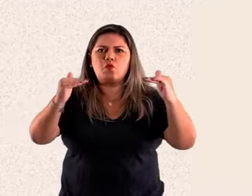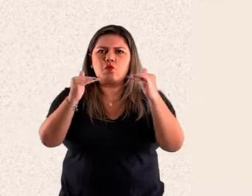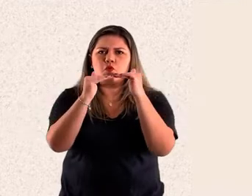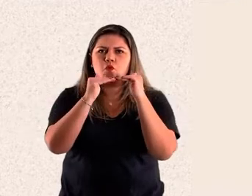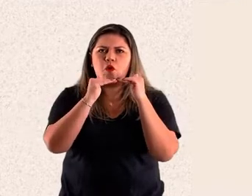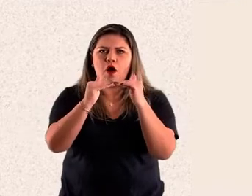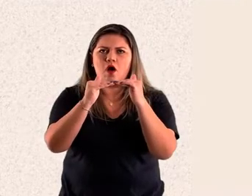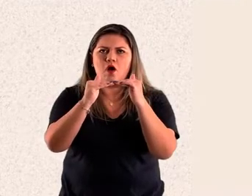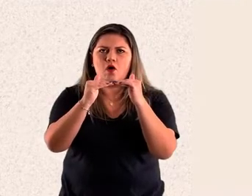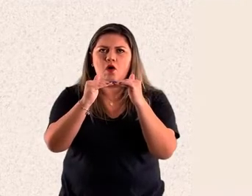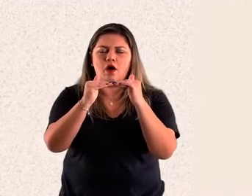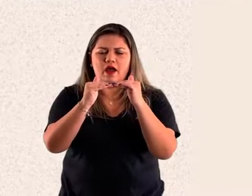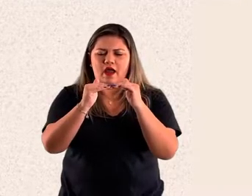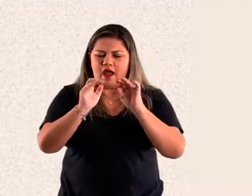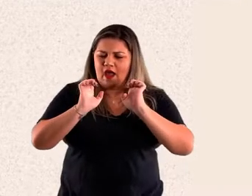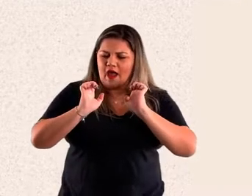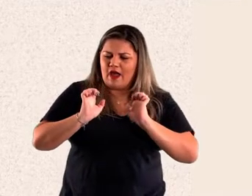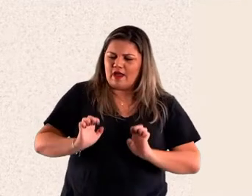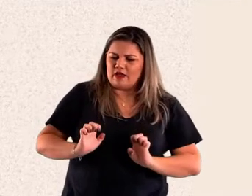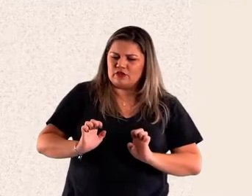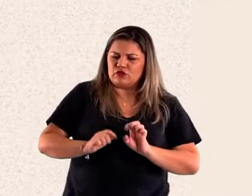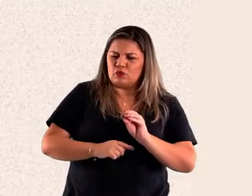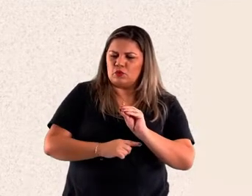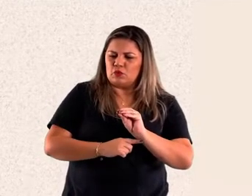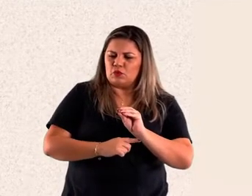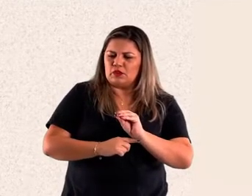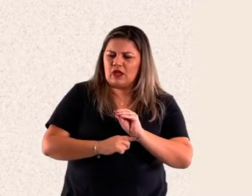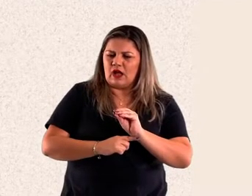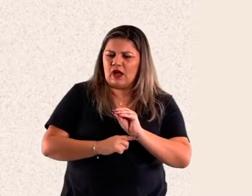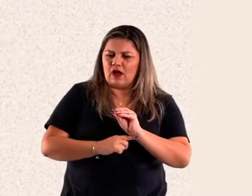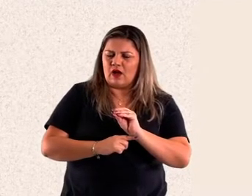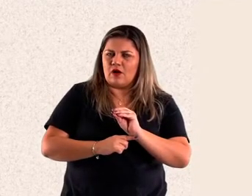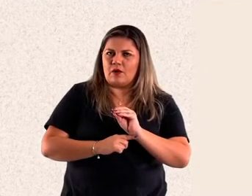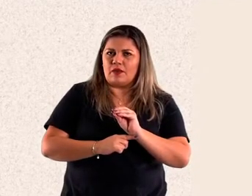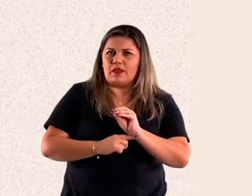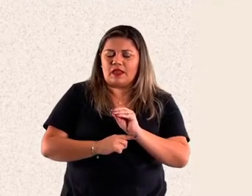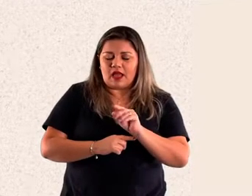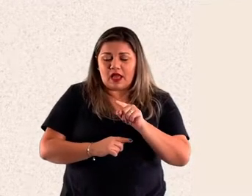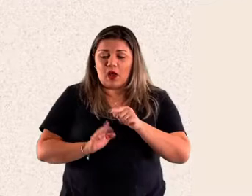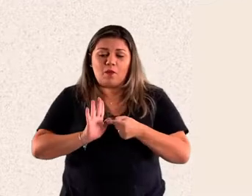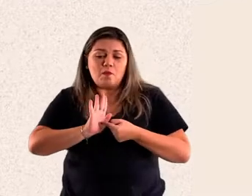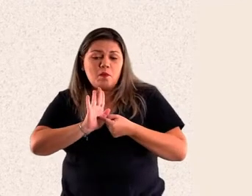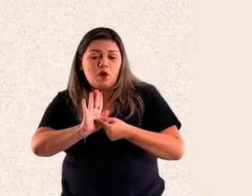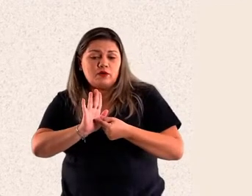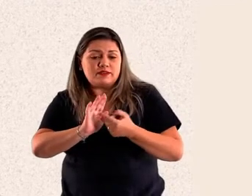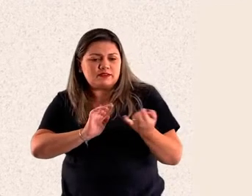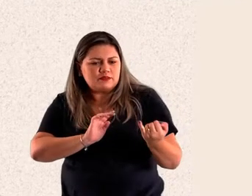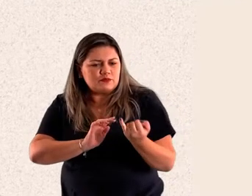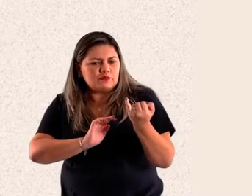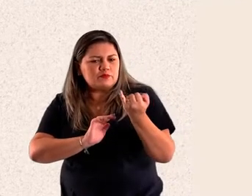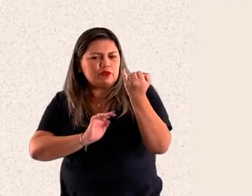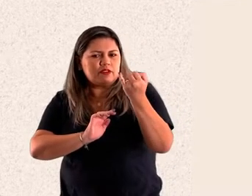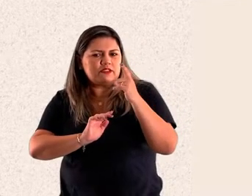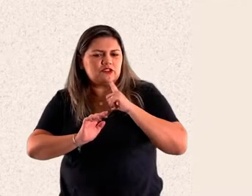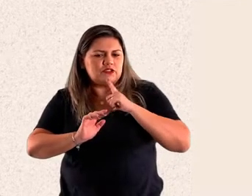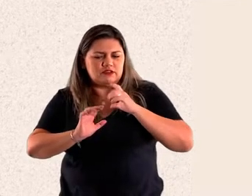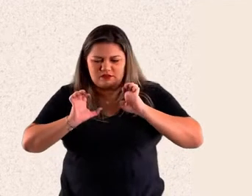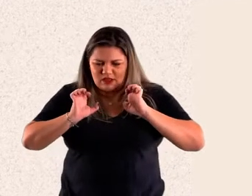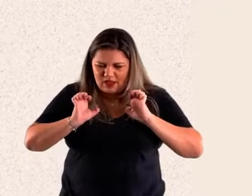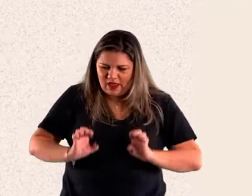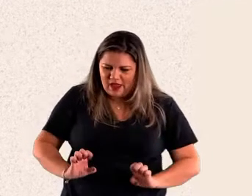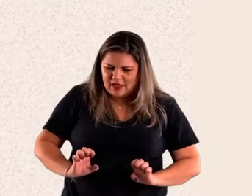dela né da ética do cuidar ao universalismo interativo ela trata da importância de nós termos uma ética